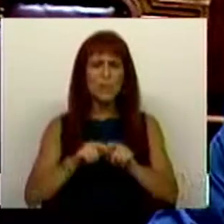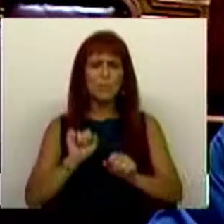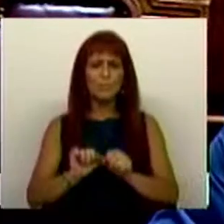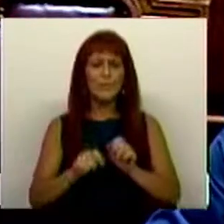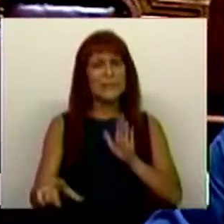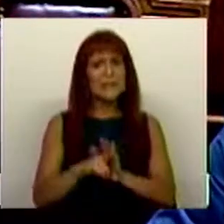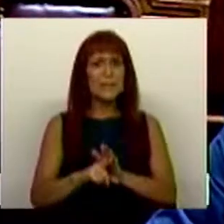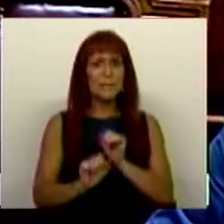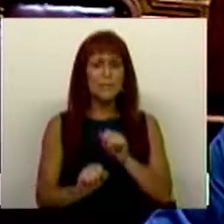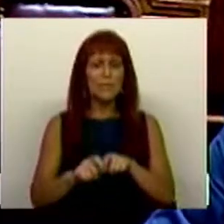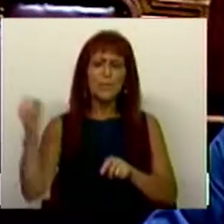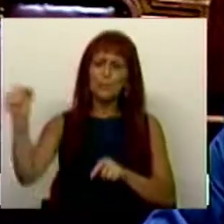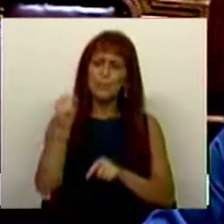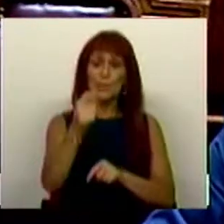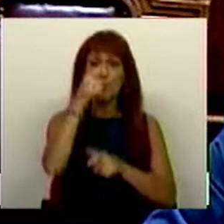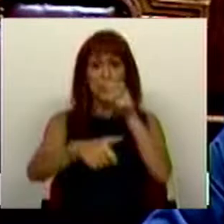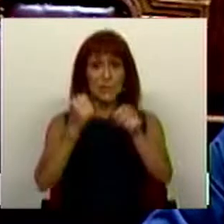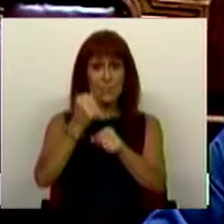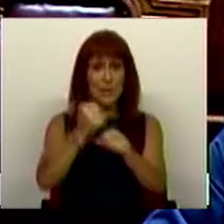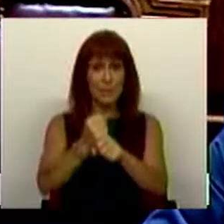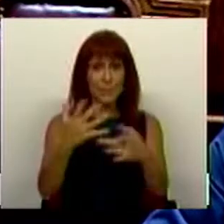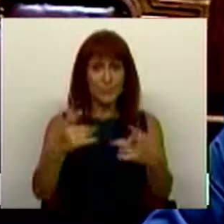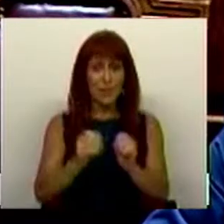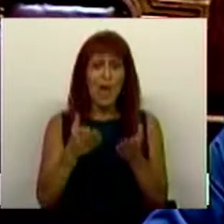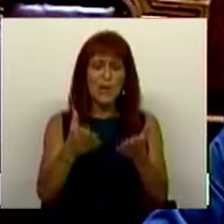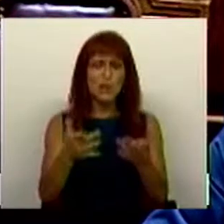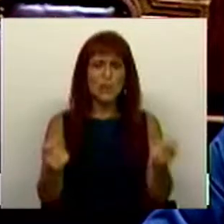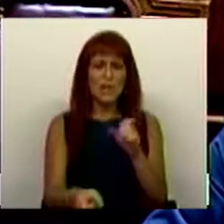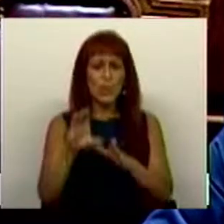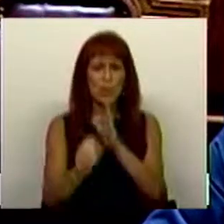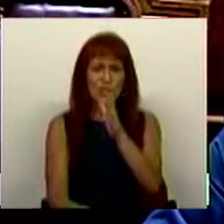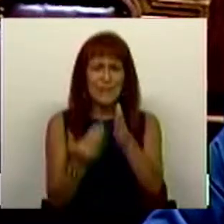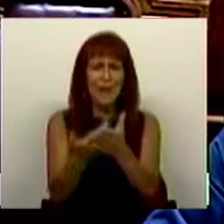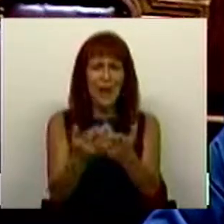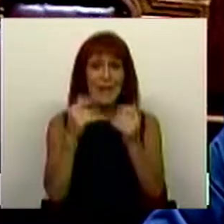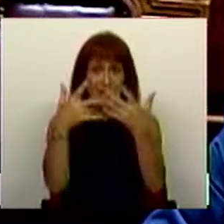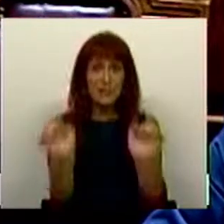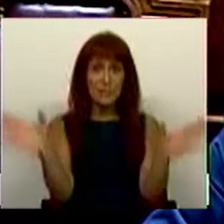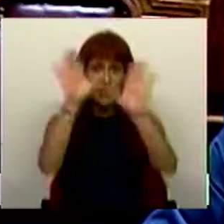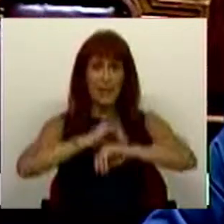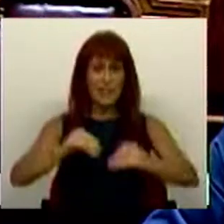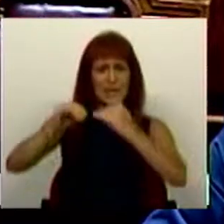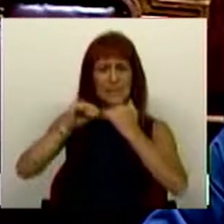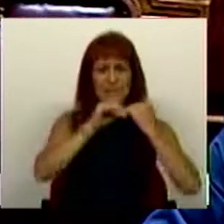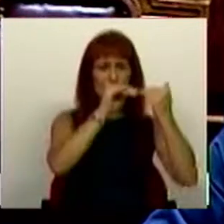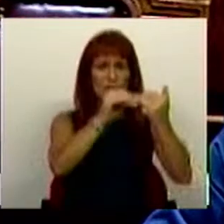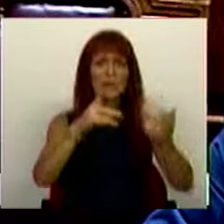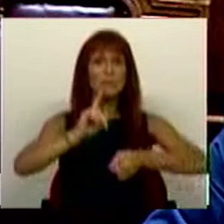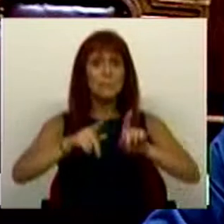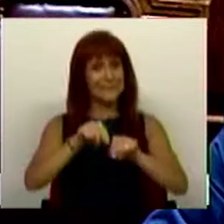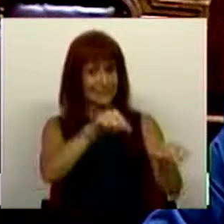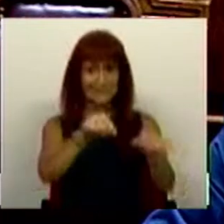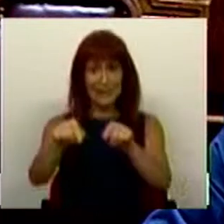quadro legislativo para o destacamento de trabalhadores, contribuindo para criar condições mais transparentes e equitativas para